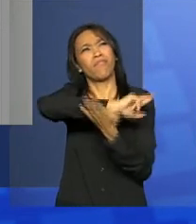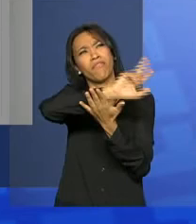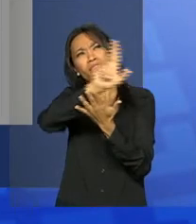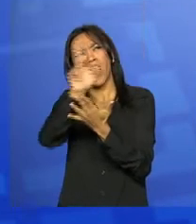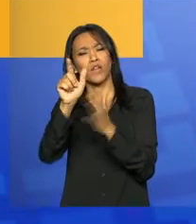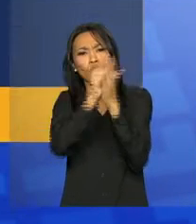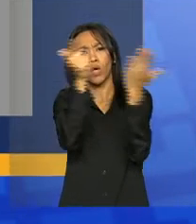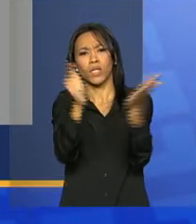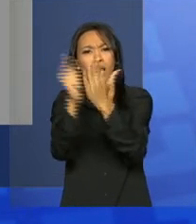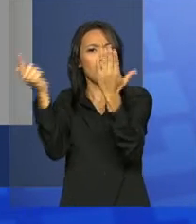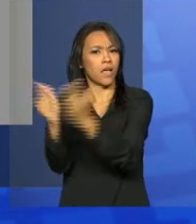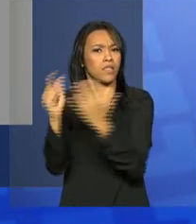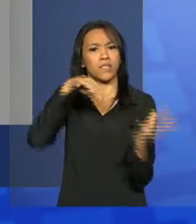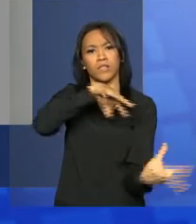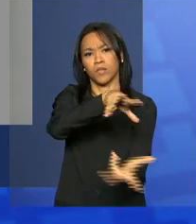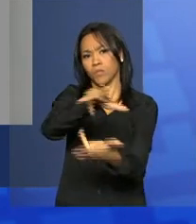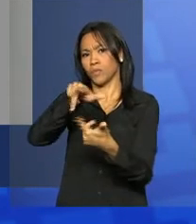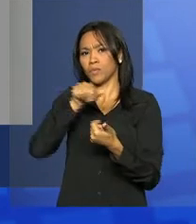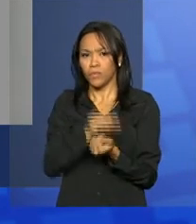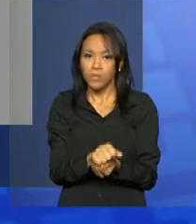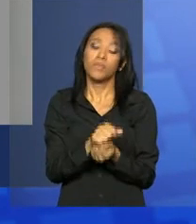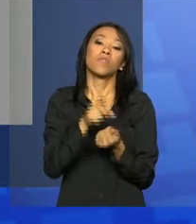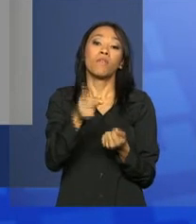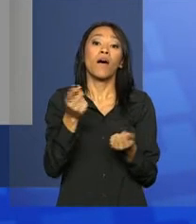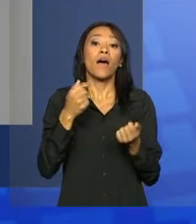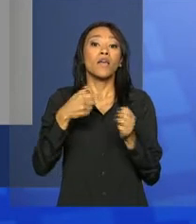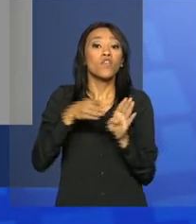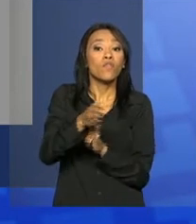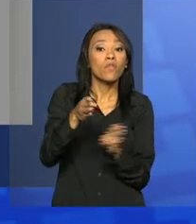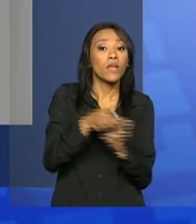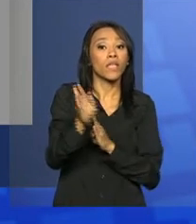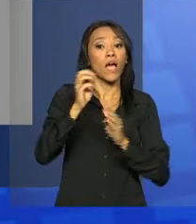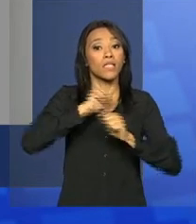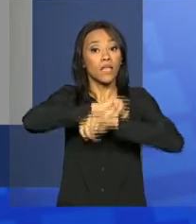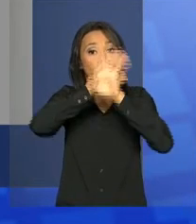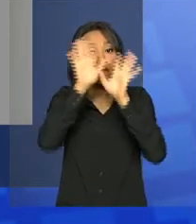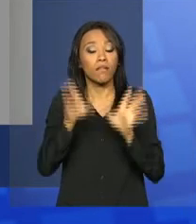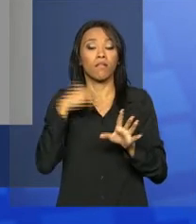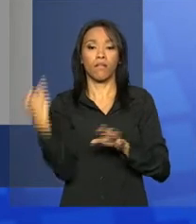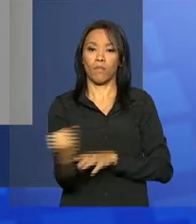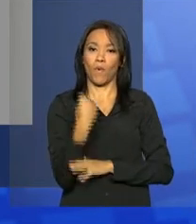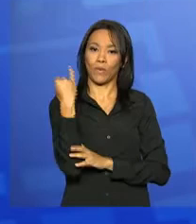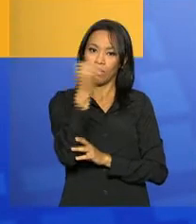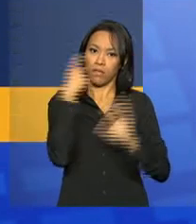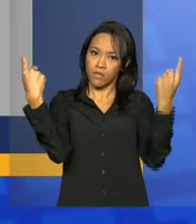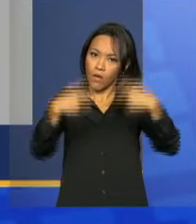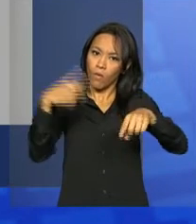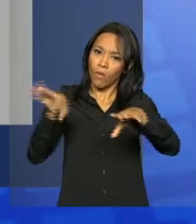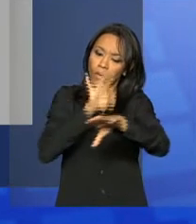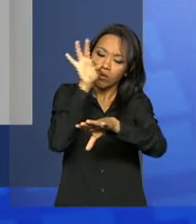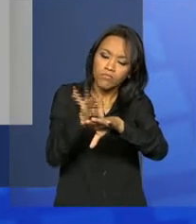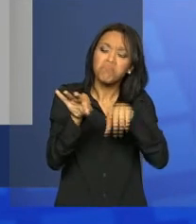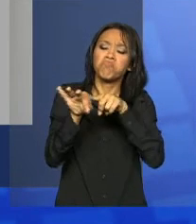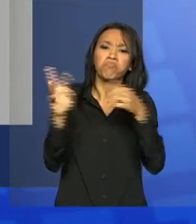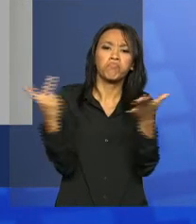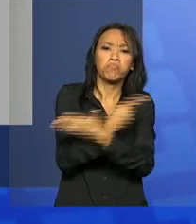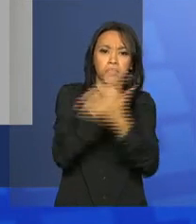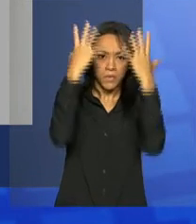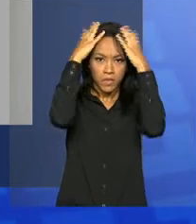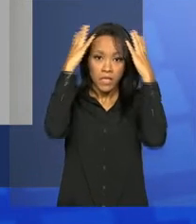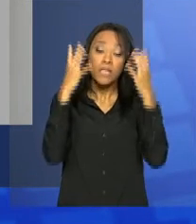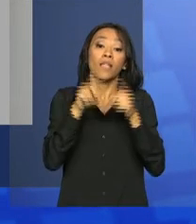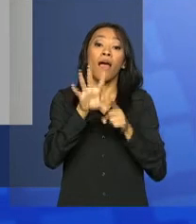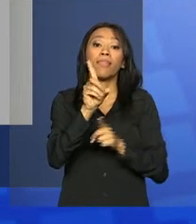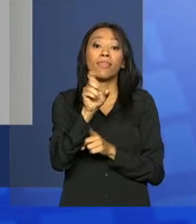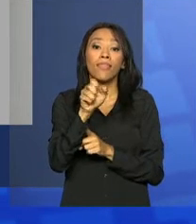destacaram a ação realizada para informar e esclarecer a população sobre a importância do combate ao mosquito causador dos vírus da